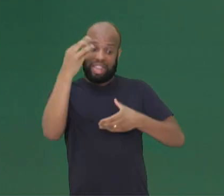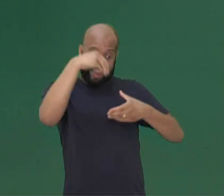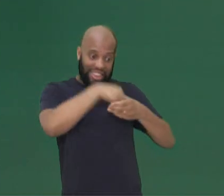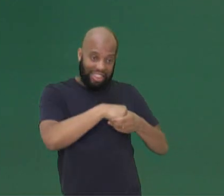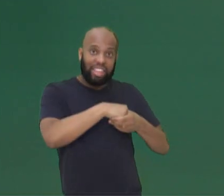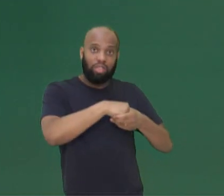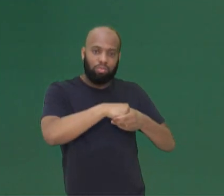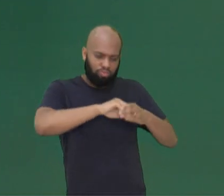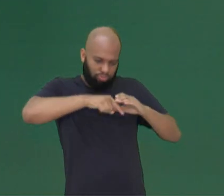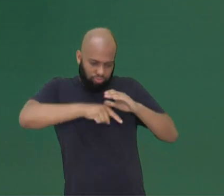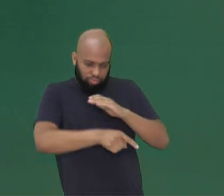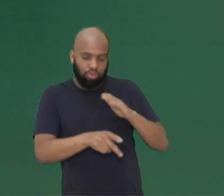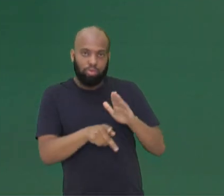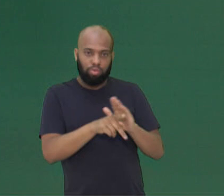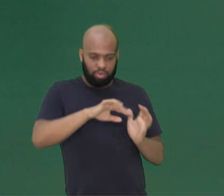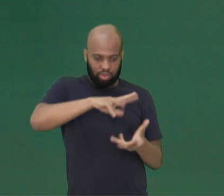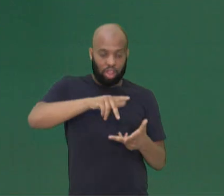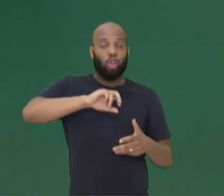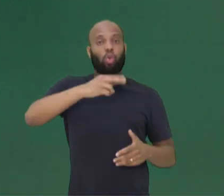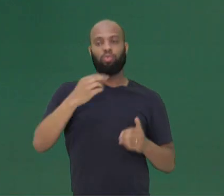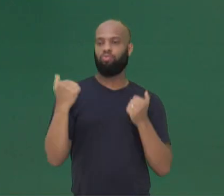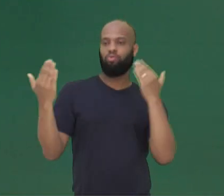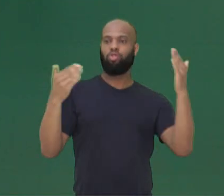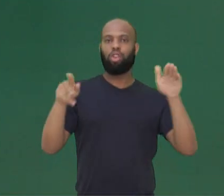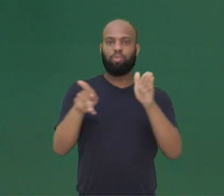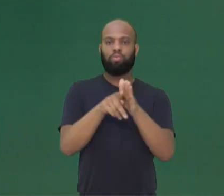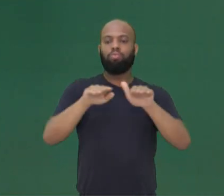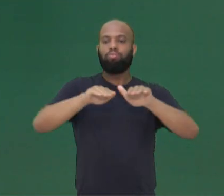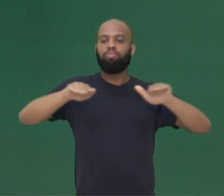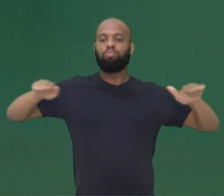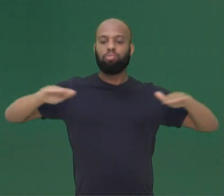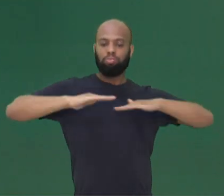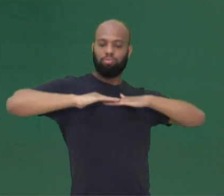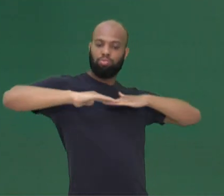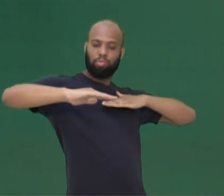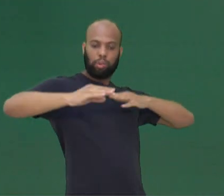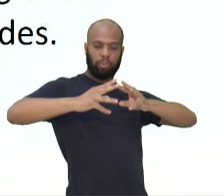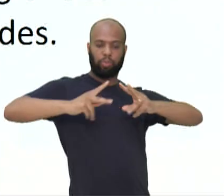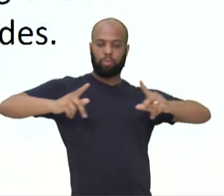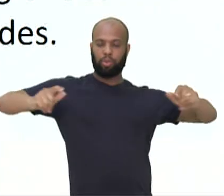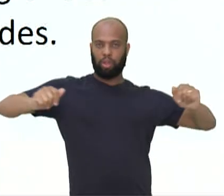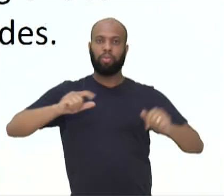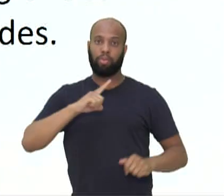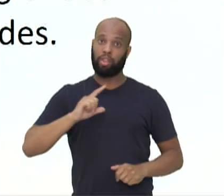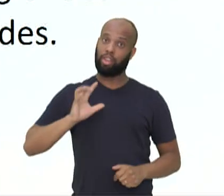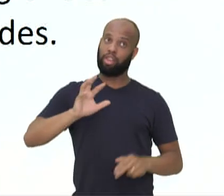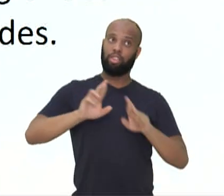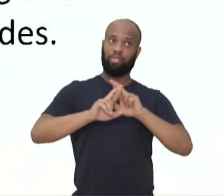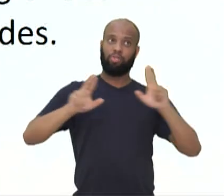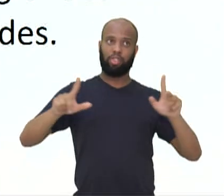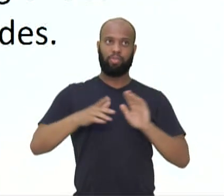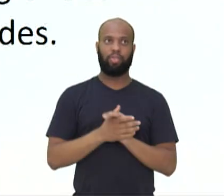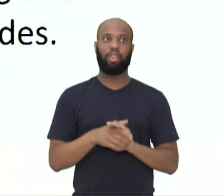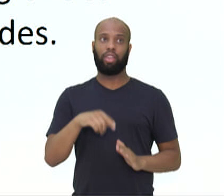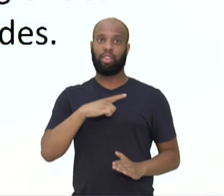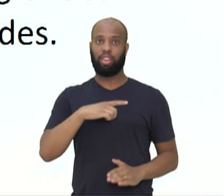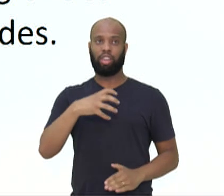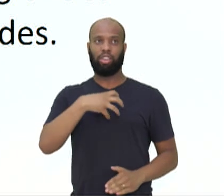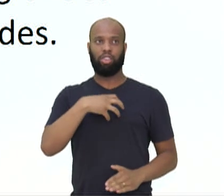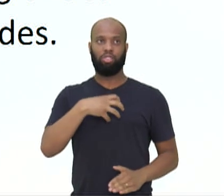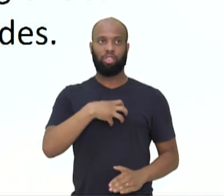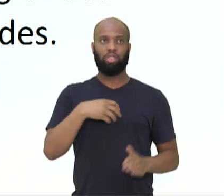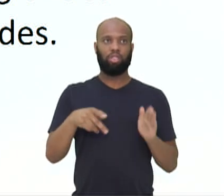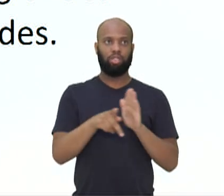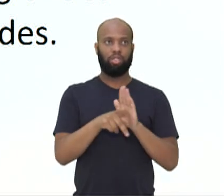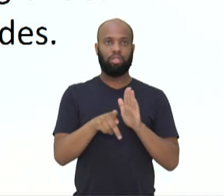no exterior, na superfície. Então eu trago essa diferença para vocês. Rocha magmática